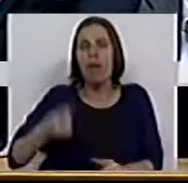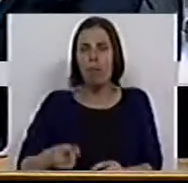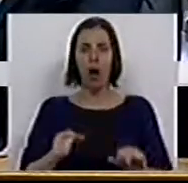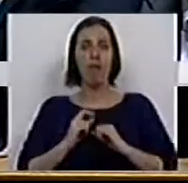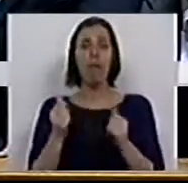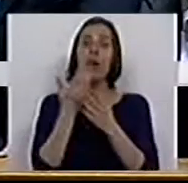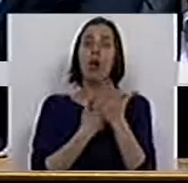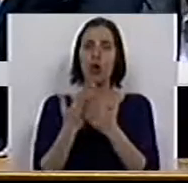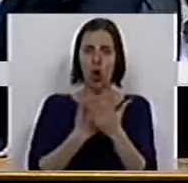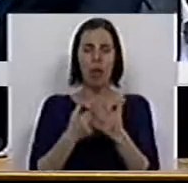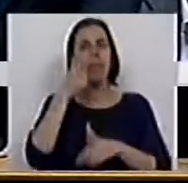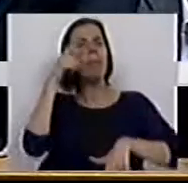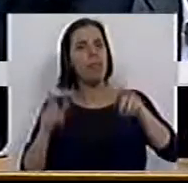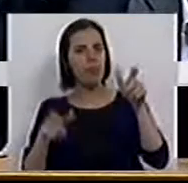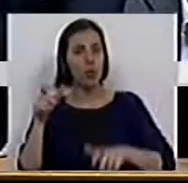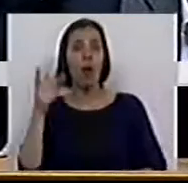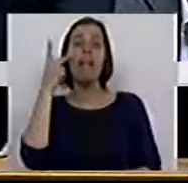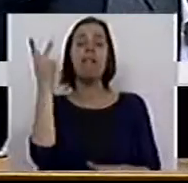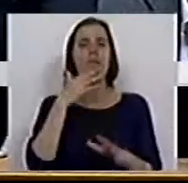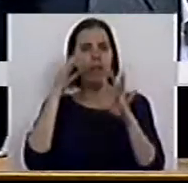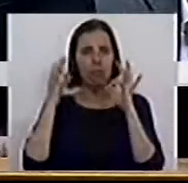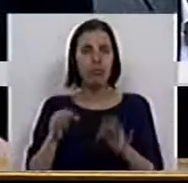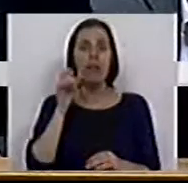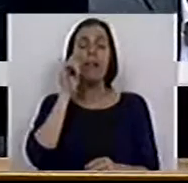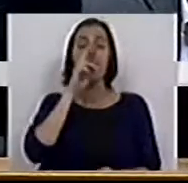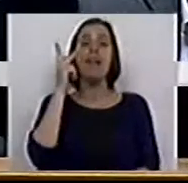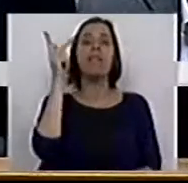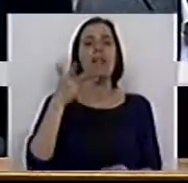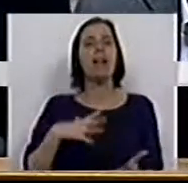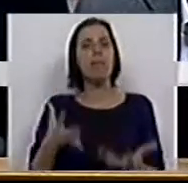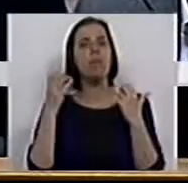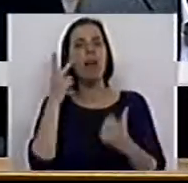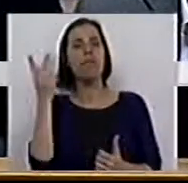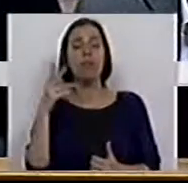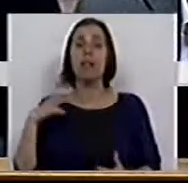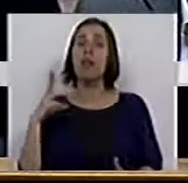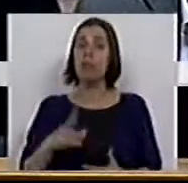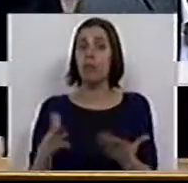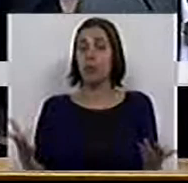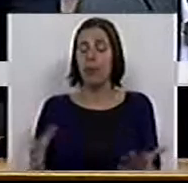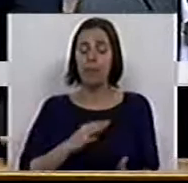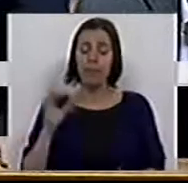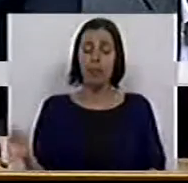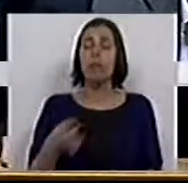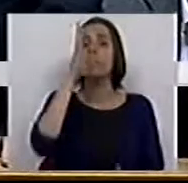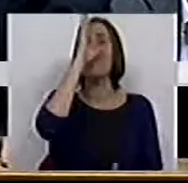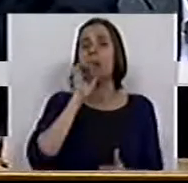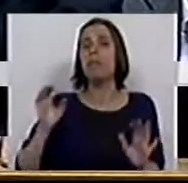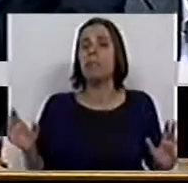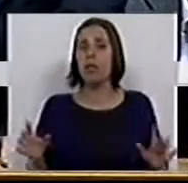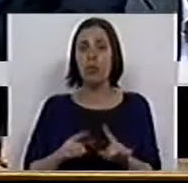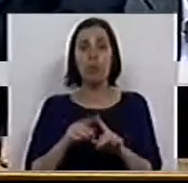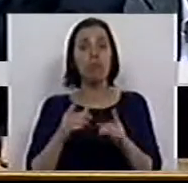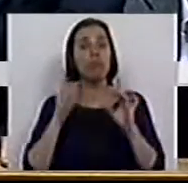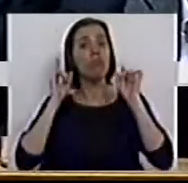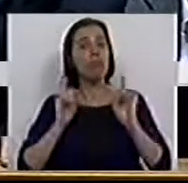nossa economia, às pessoas, à vida concreta de quem vive e de quem quer viver em Portugal. E, Sr. Primeiro-Ministro, uma vez